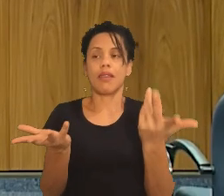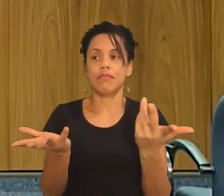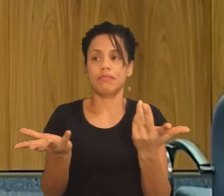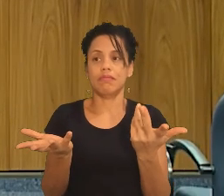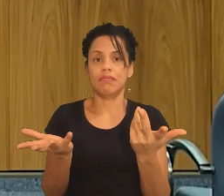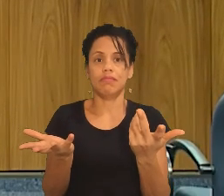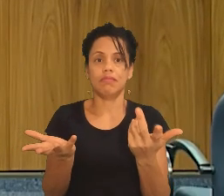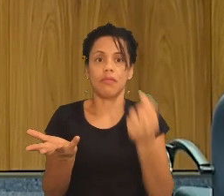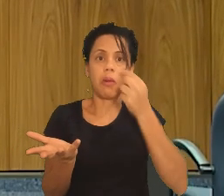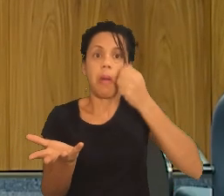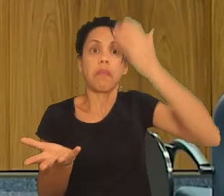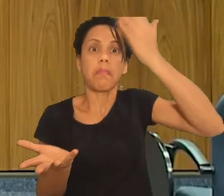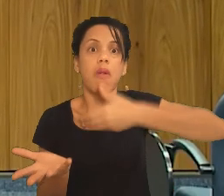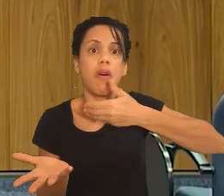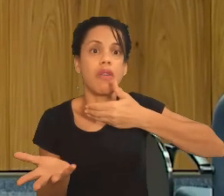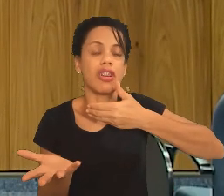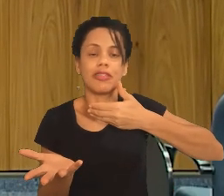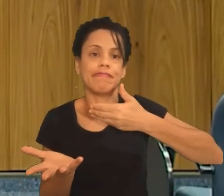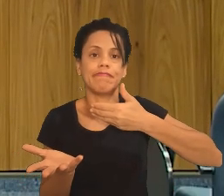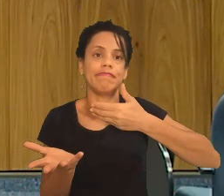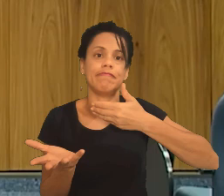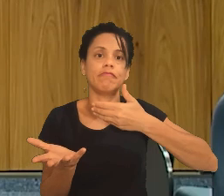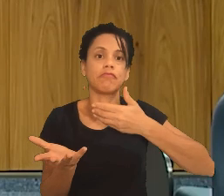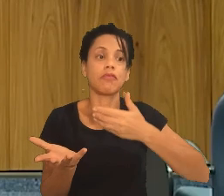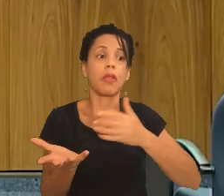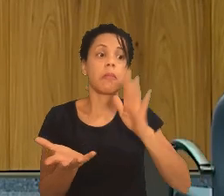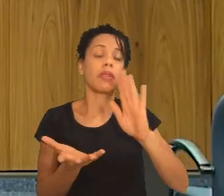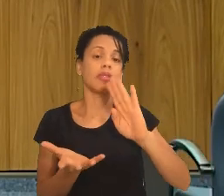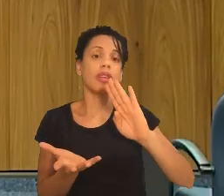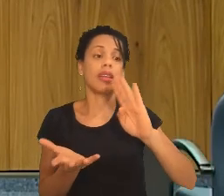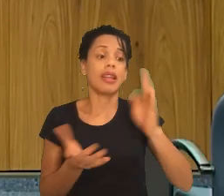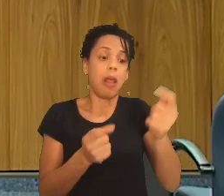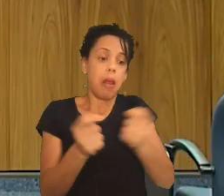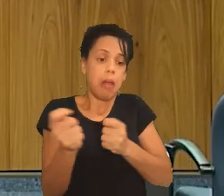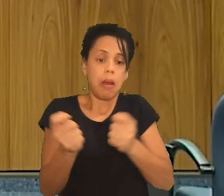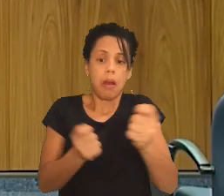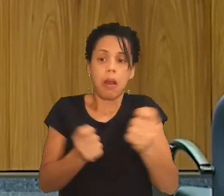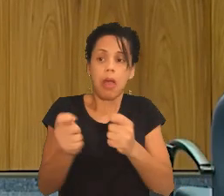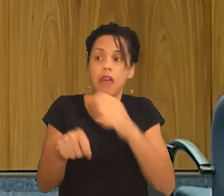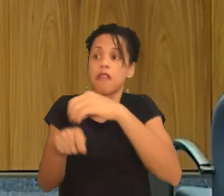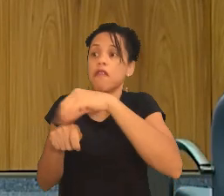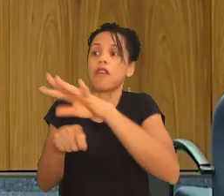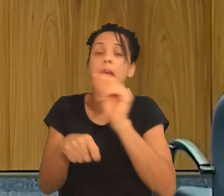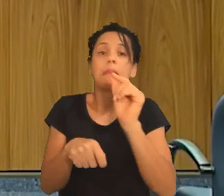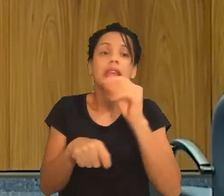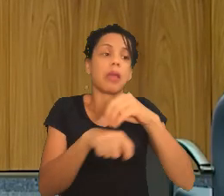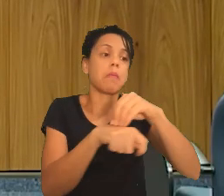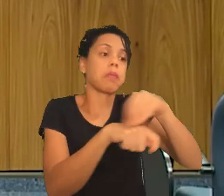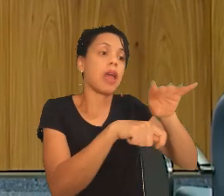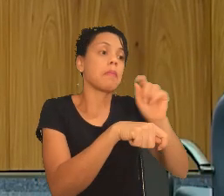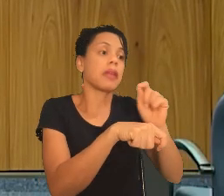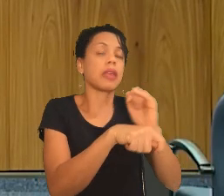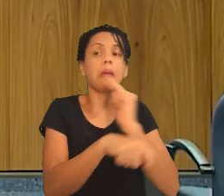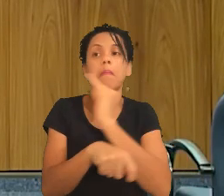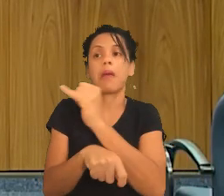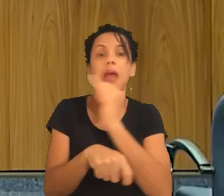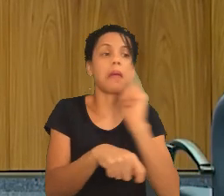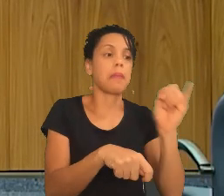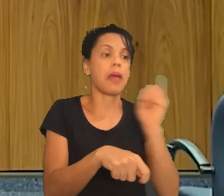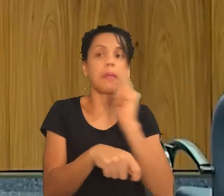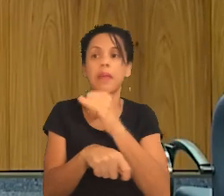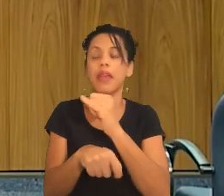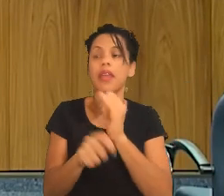é falso, porque o que eles mais sabem fazer é controlar para quem vai, para poder dizer para os anunciantes e conseguir vender